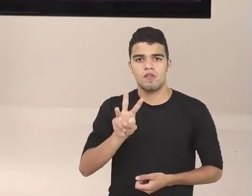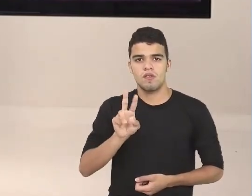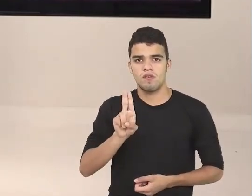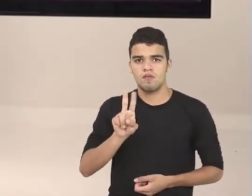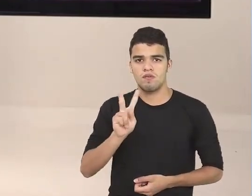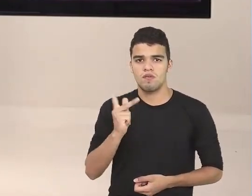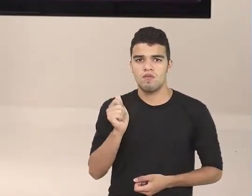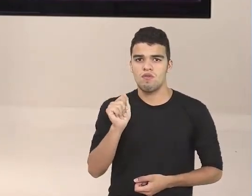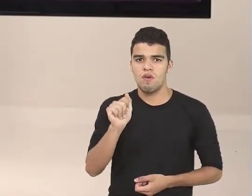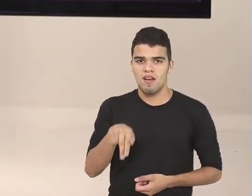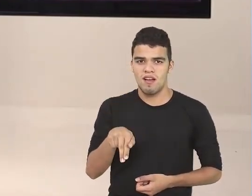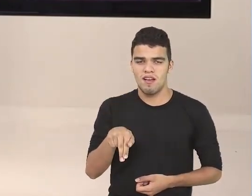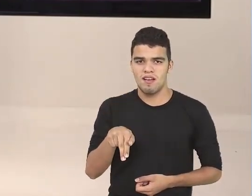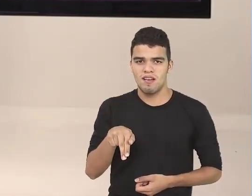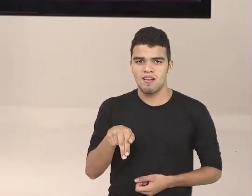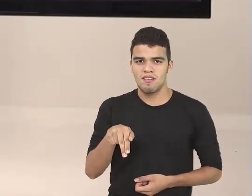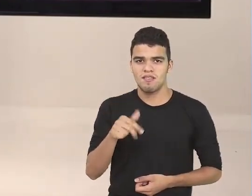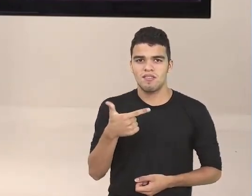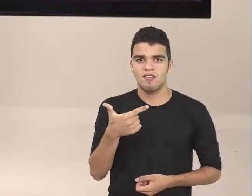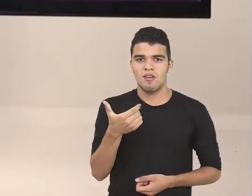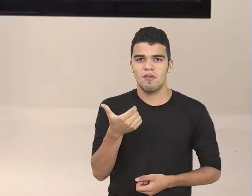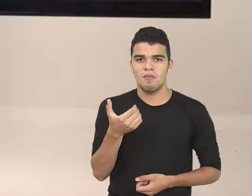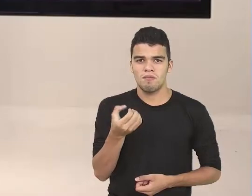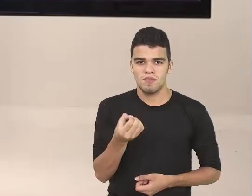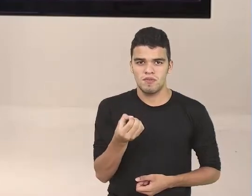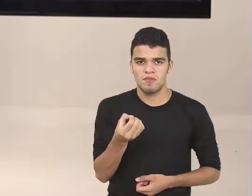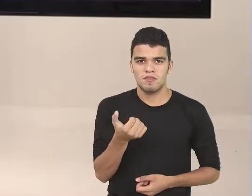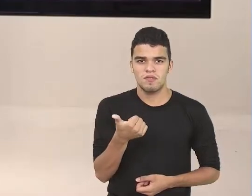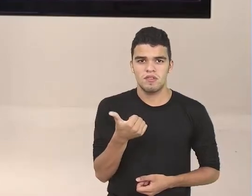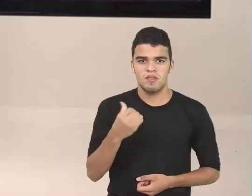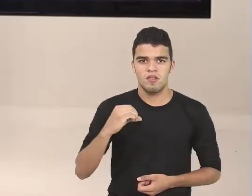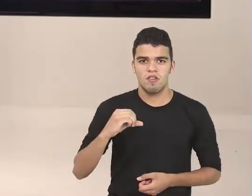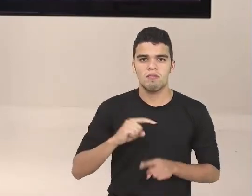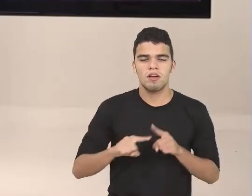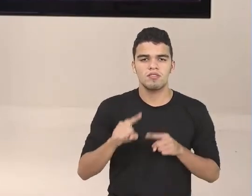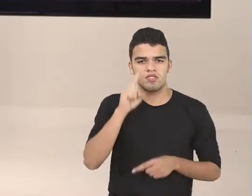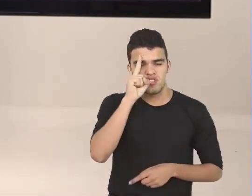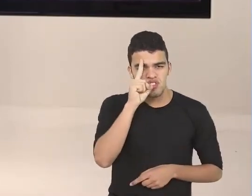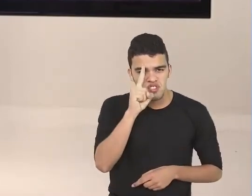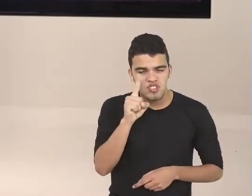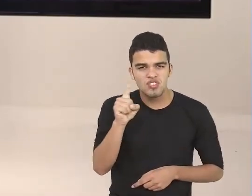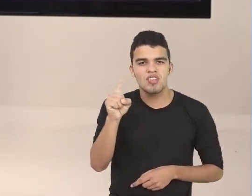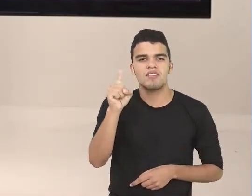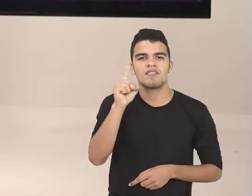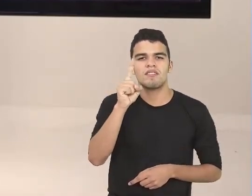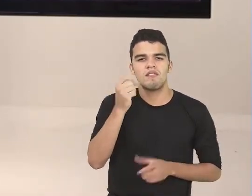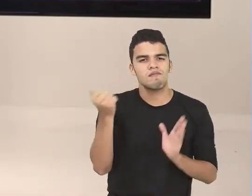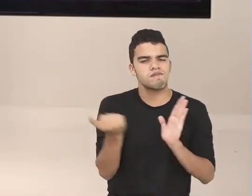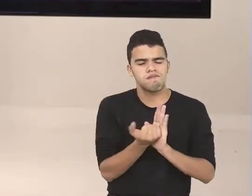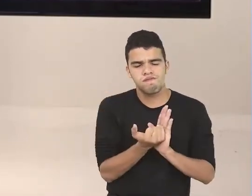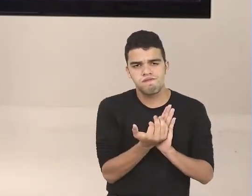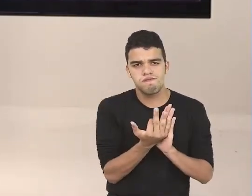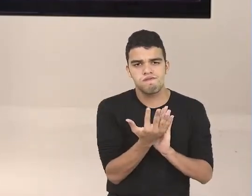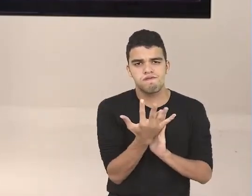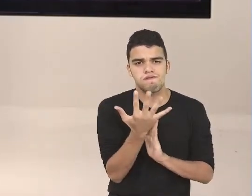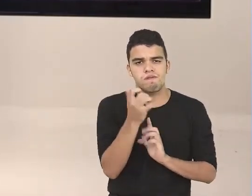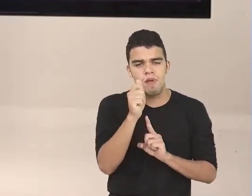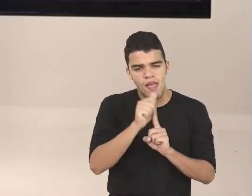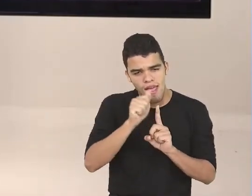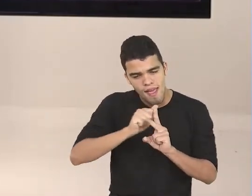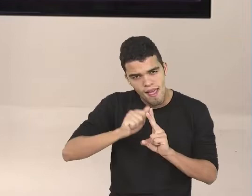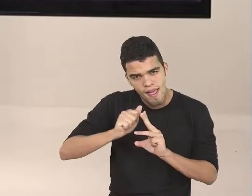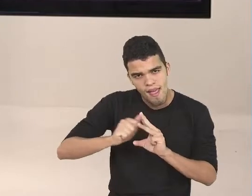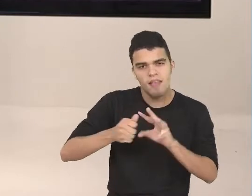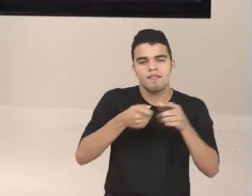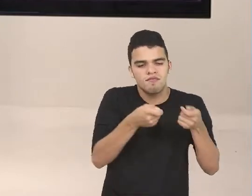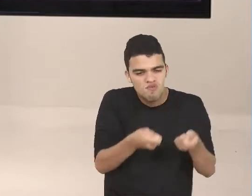Só que foram passando os dias, foram passando os meses, e a doença ela começou a se alastrar de uma forma muito